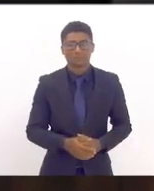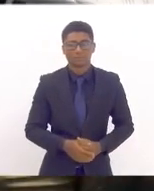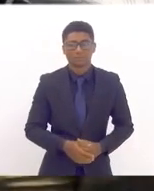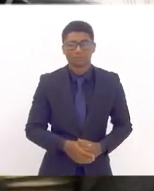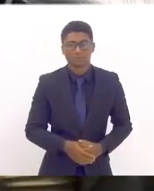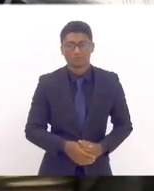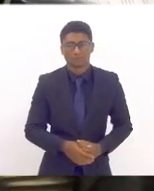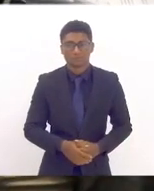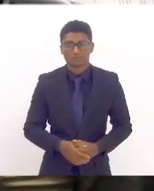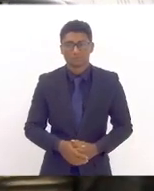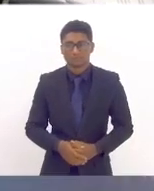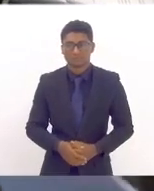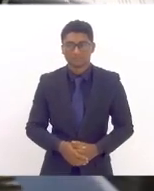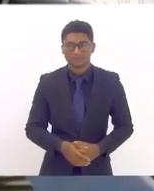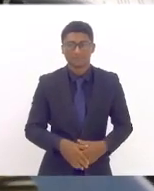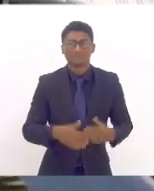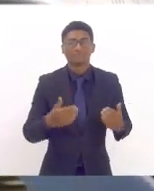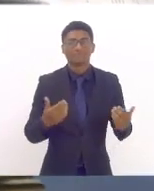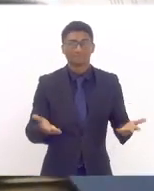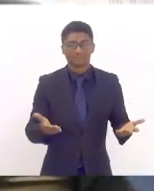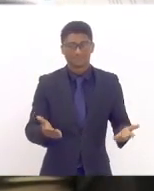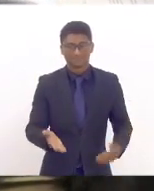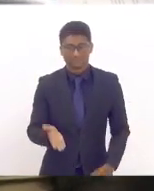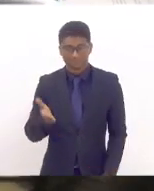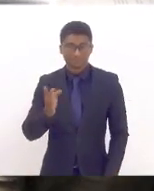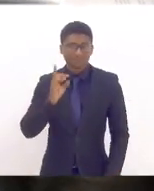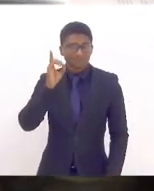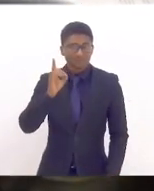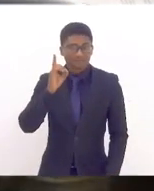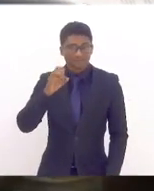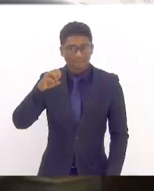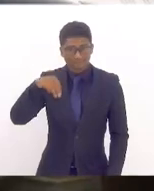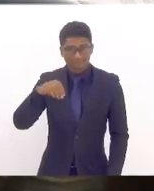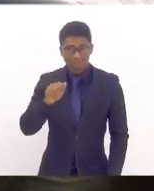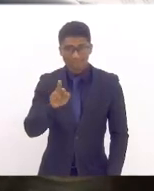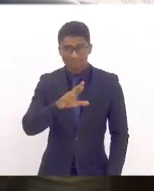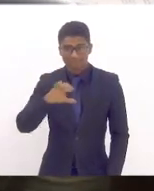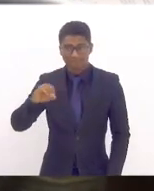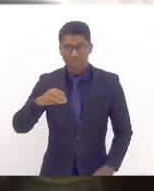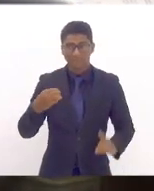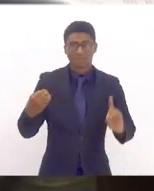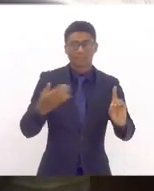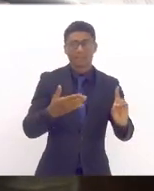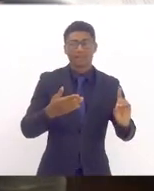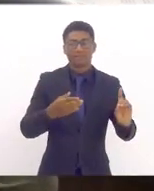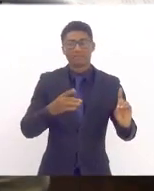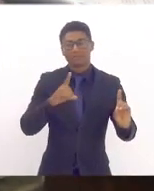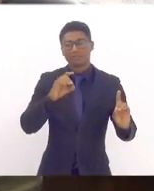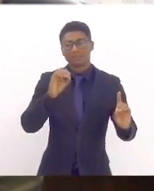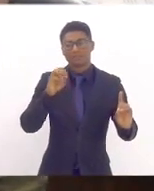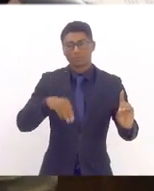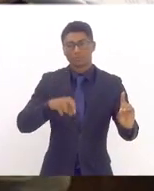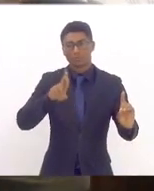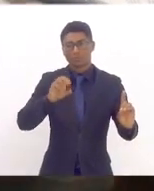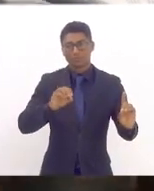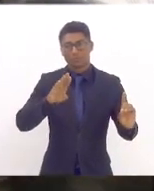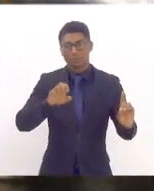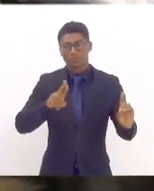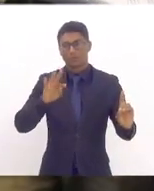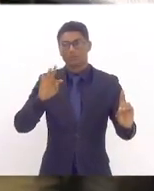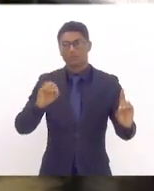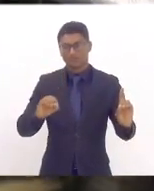o dia que o deputado Márcio deu uma medalha para Dom Roberto né